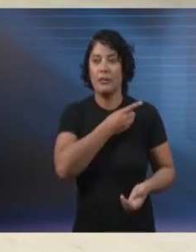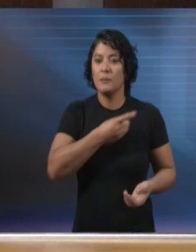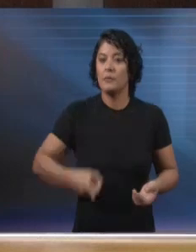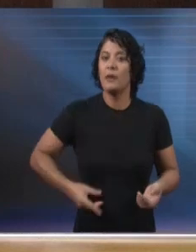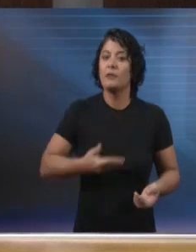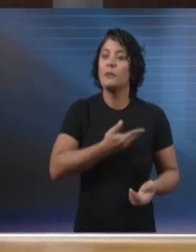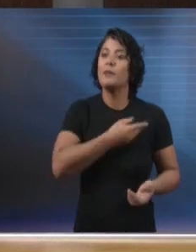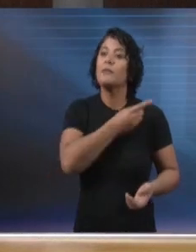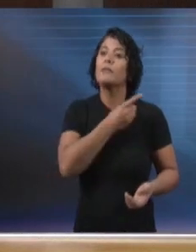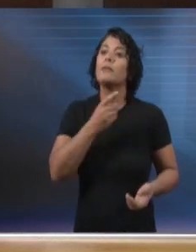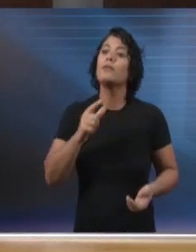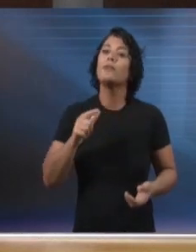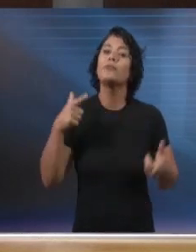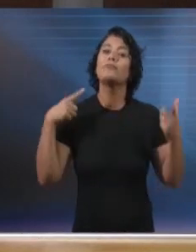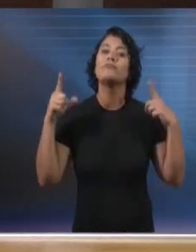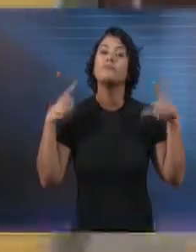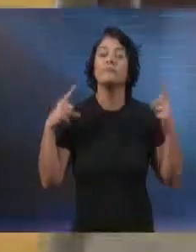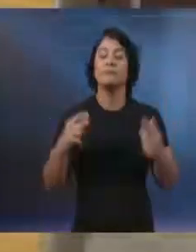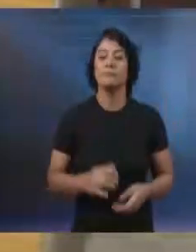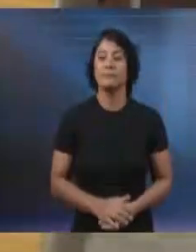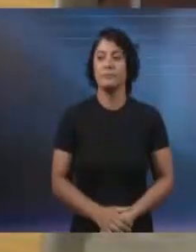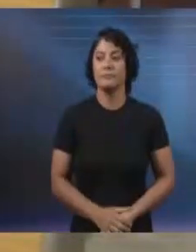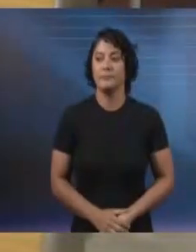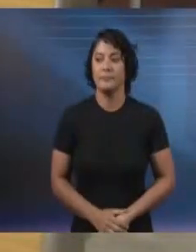amigo Luiz Eduardo.